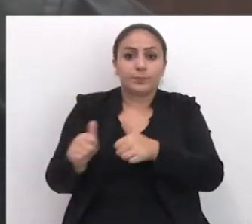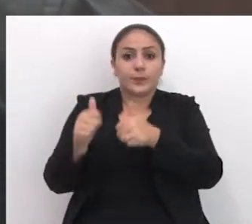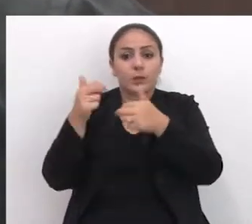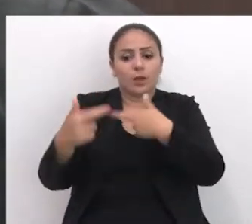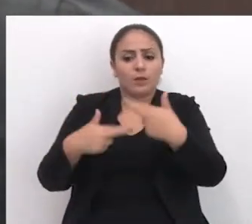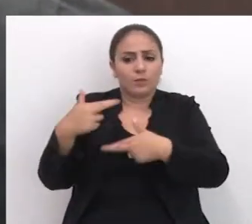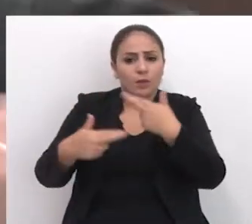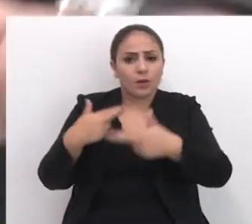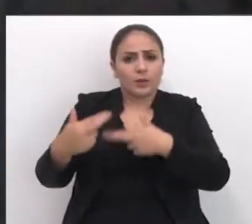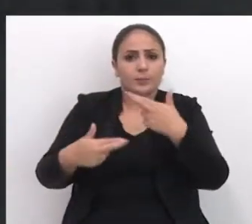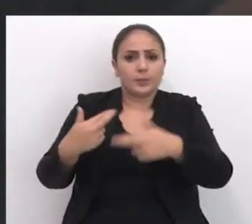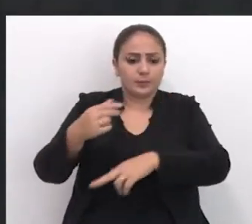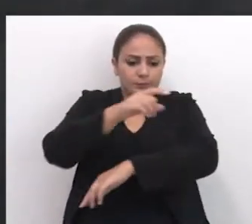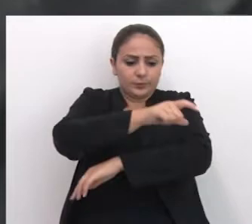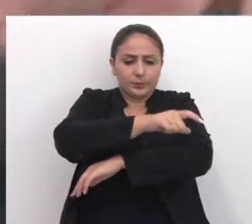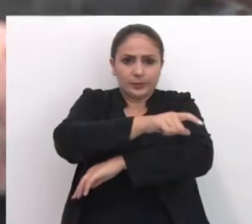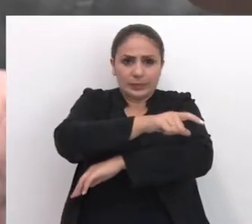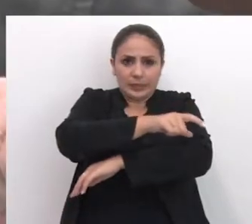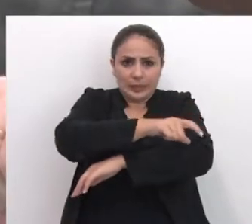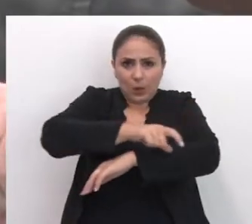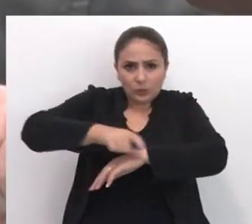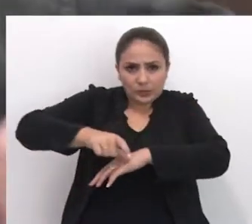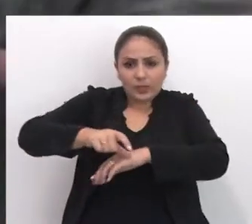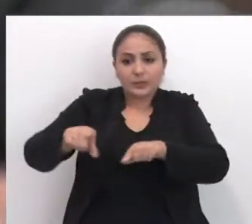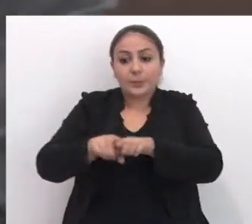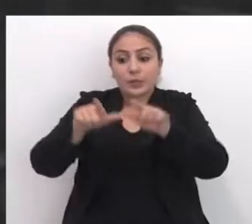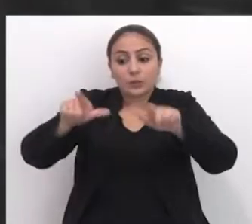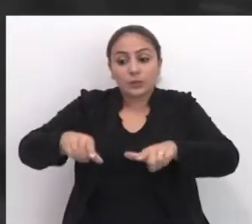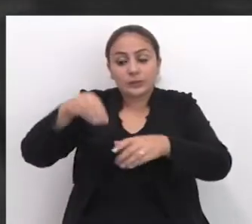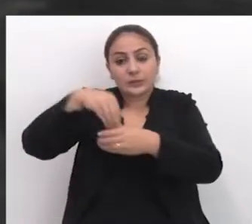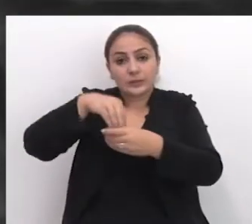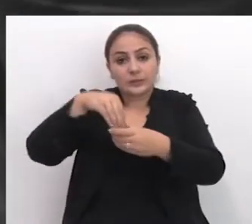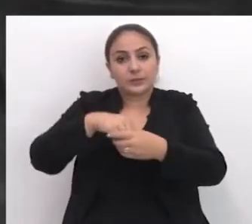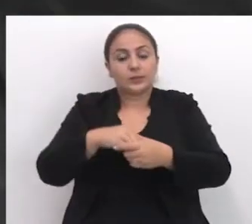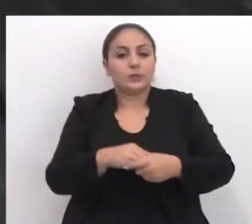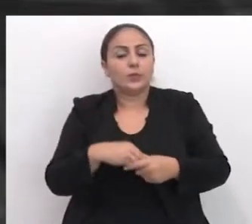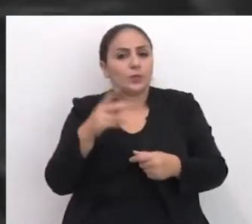reivindicando melhorias em calçadas e espaços internos.